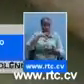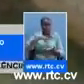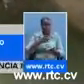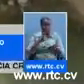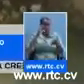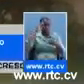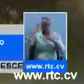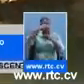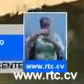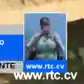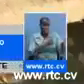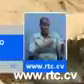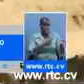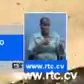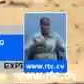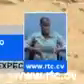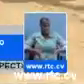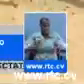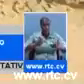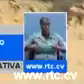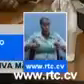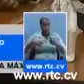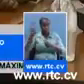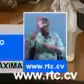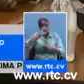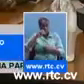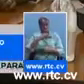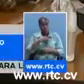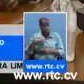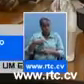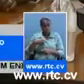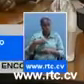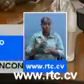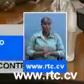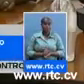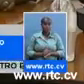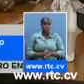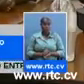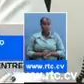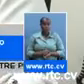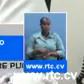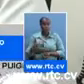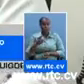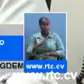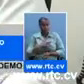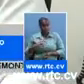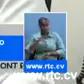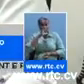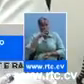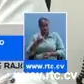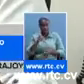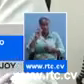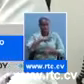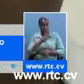vala promovida pelo Ministério da Saúde. Olardina Furtado afirma que a eliminação dos focos de mosquitos na cidade da